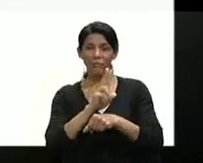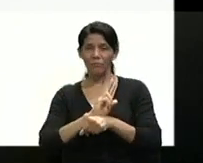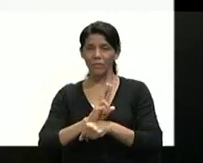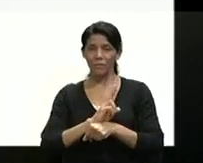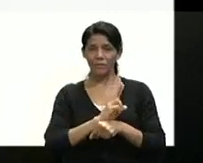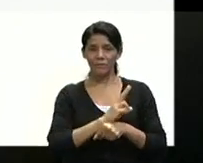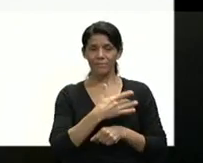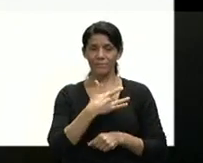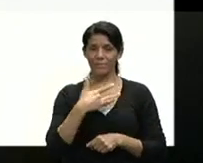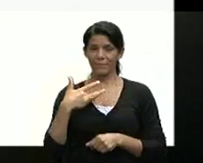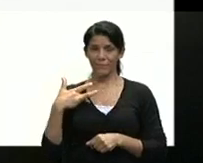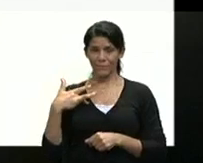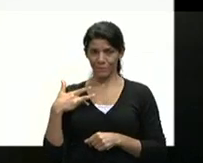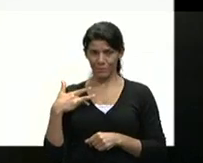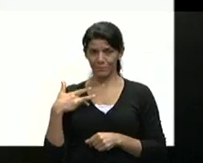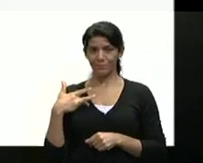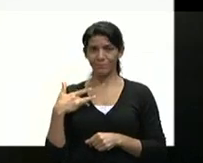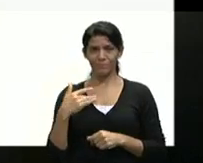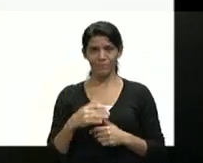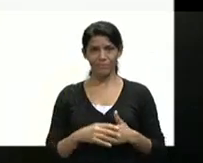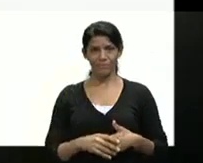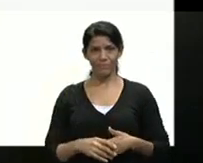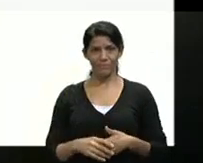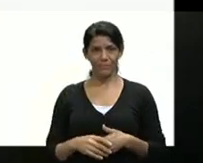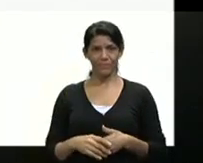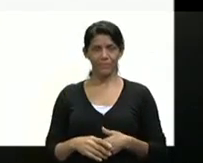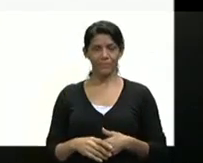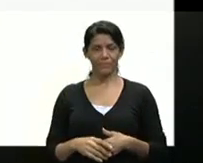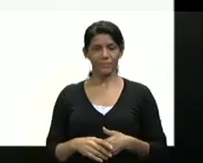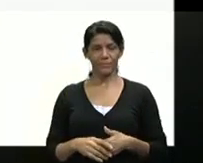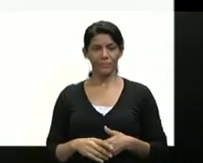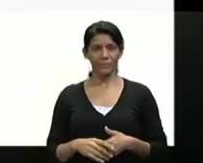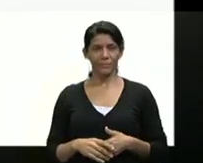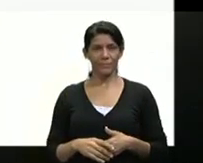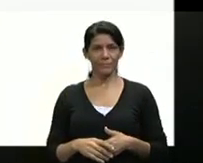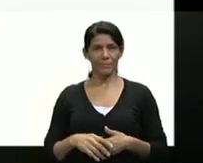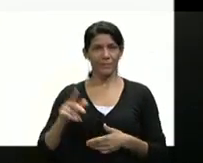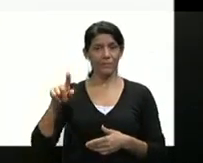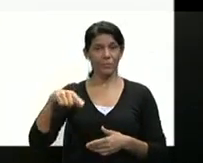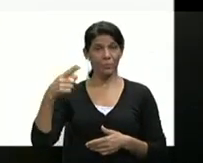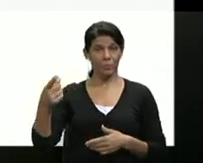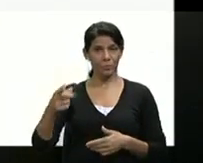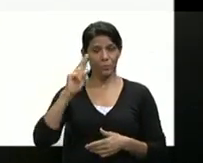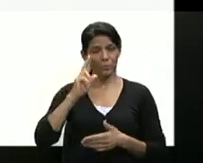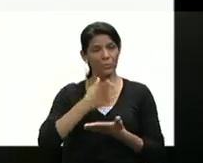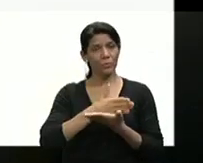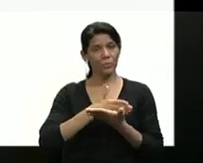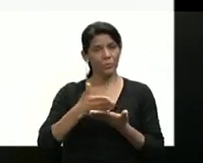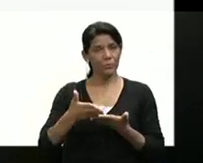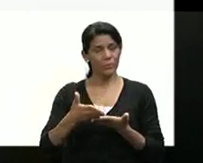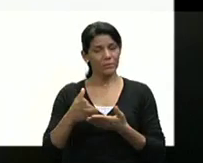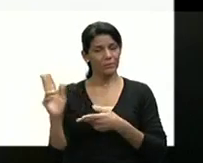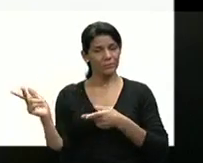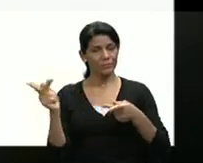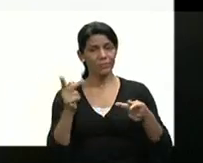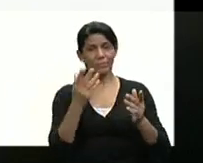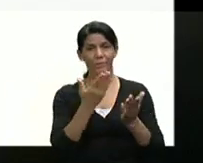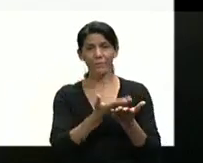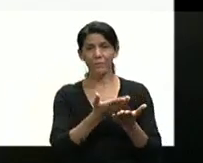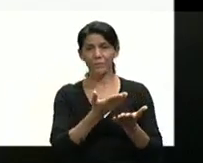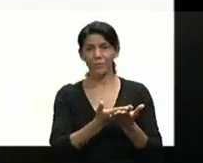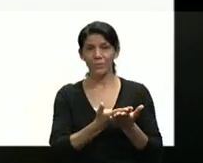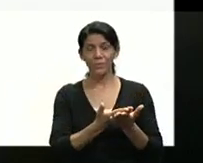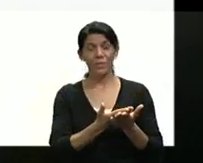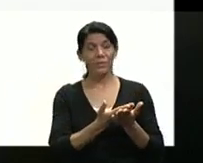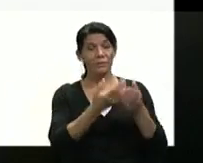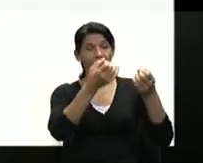vigilância da saúde. Vamos para o próximo para a gente já poder iniciar com o nosso convite ao estudo, que eu